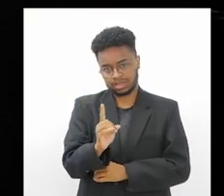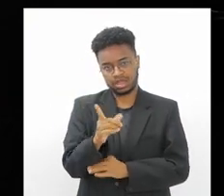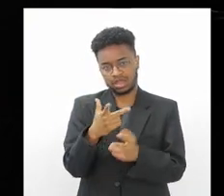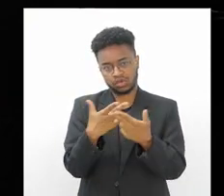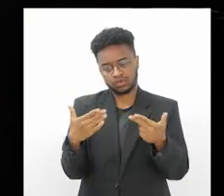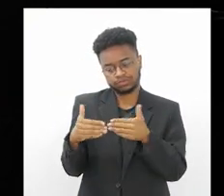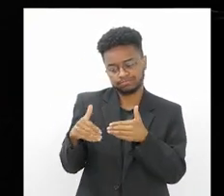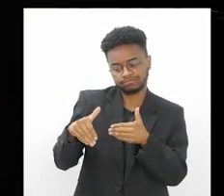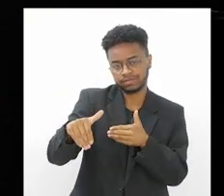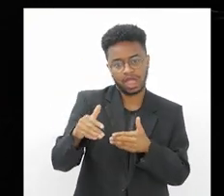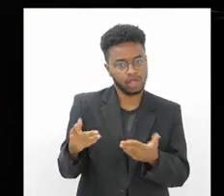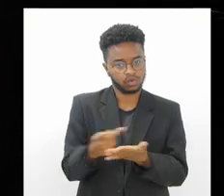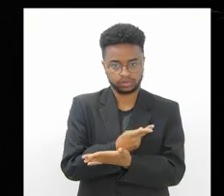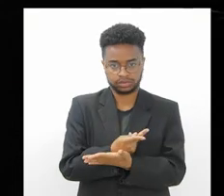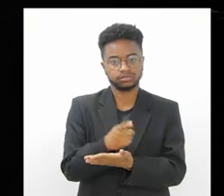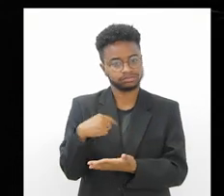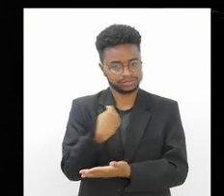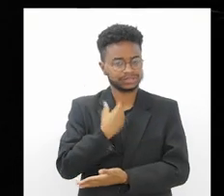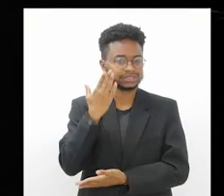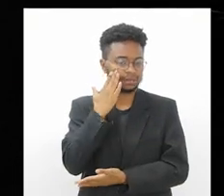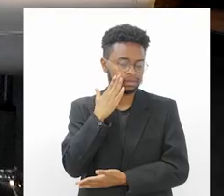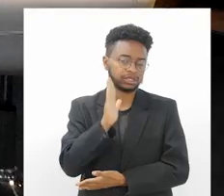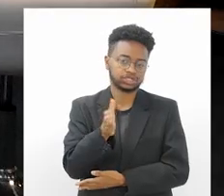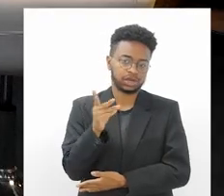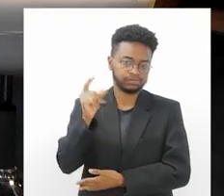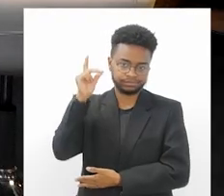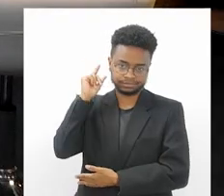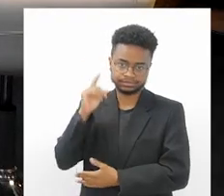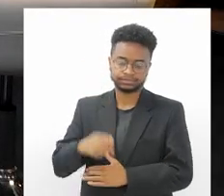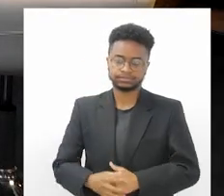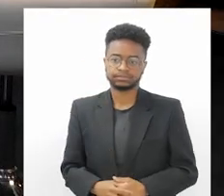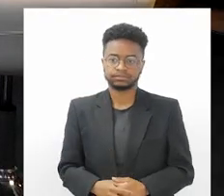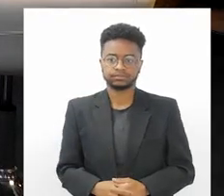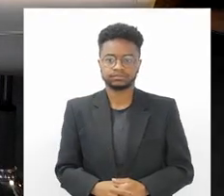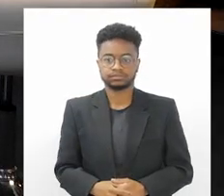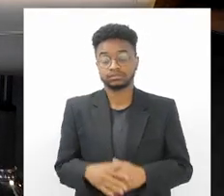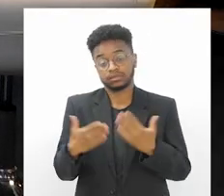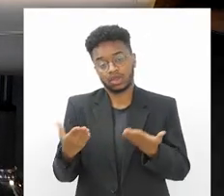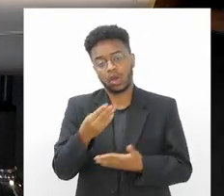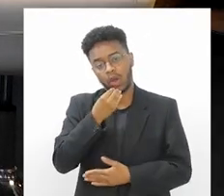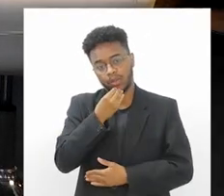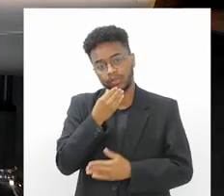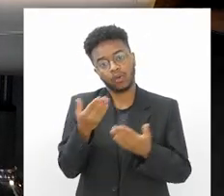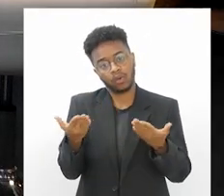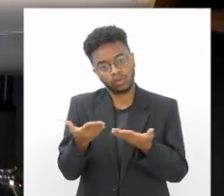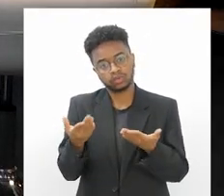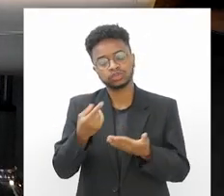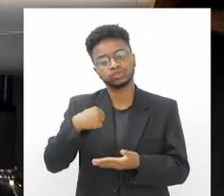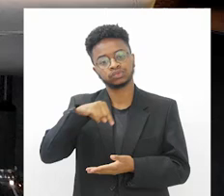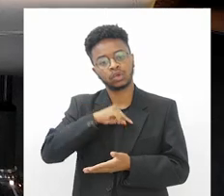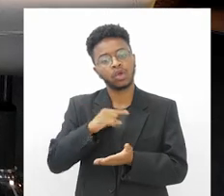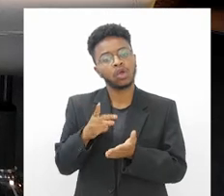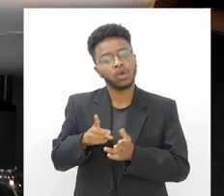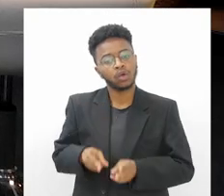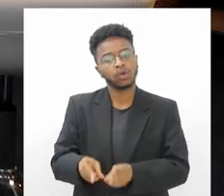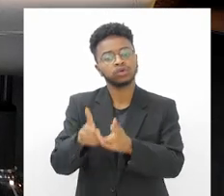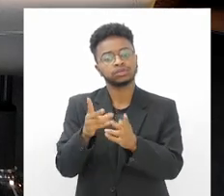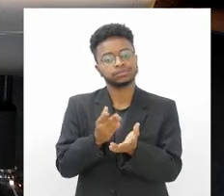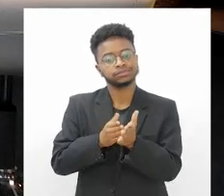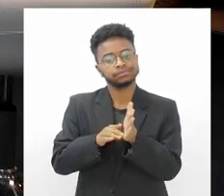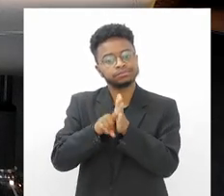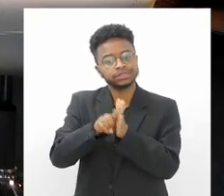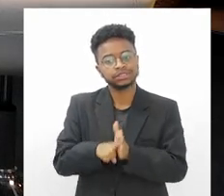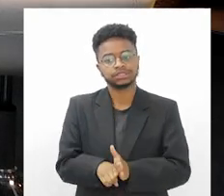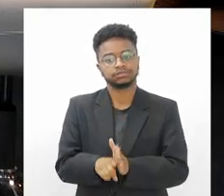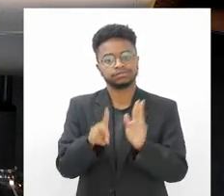né, que essas coisas, sim, iriam acontecer. Então, é claro que hoje em dia a gente ainda continua, né, pesquisando